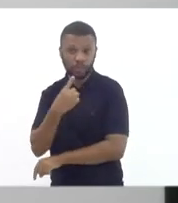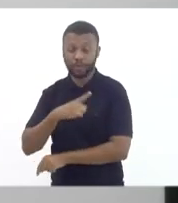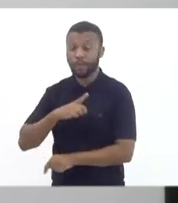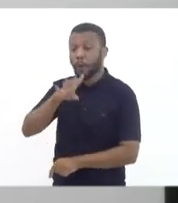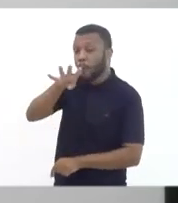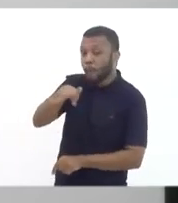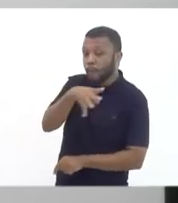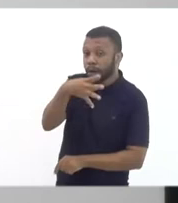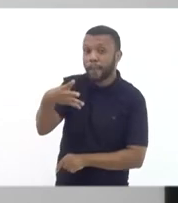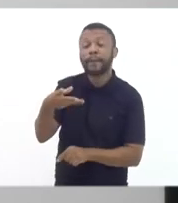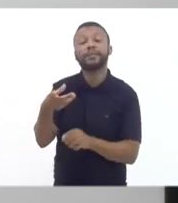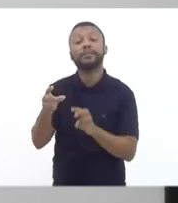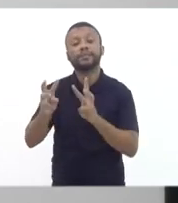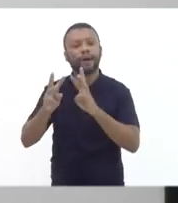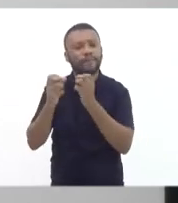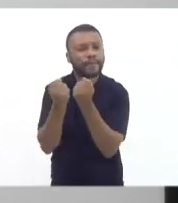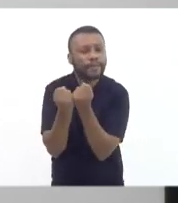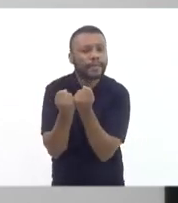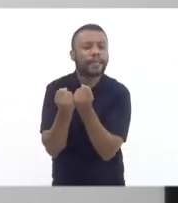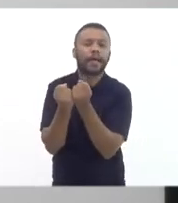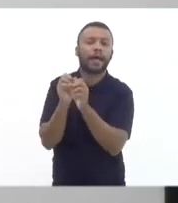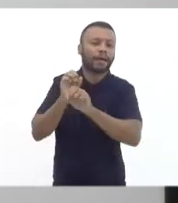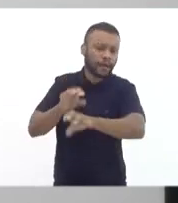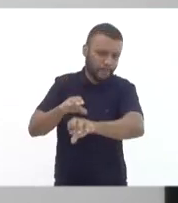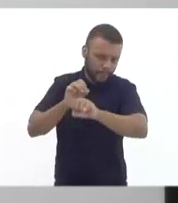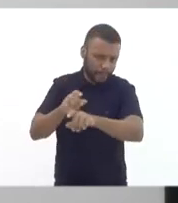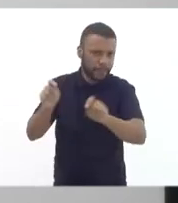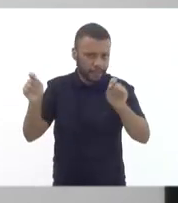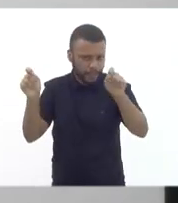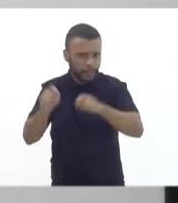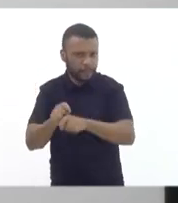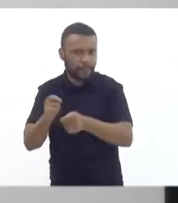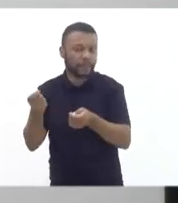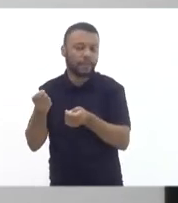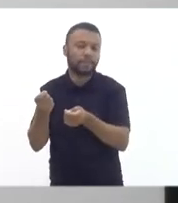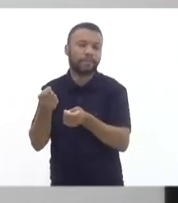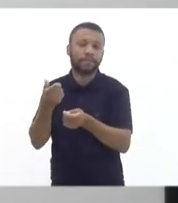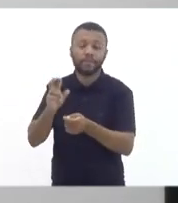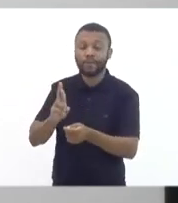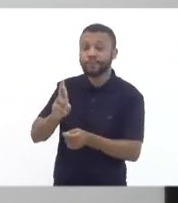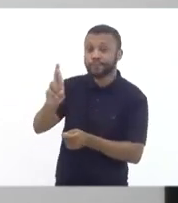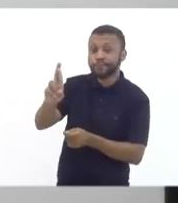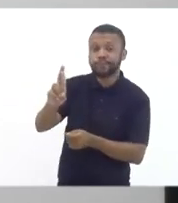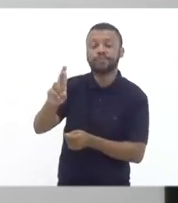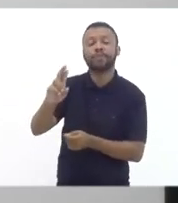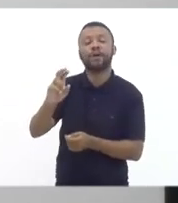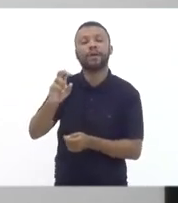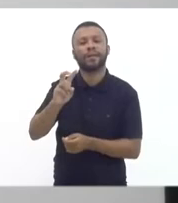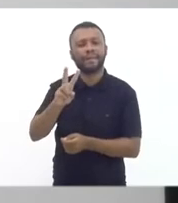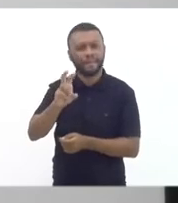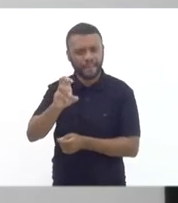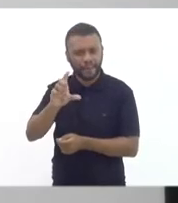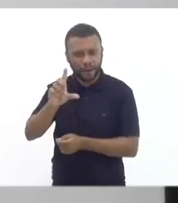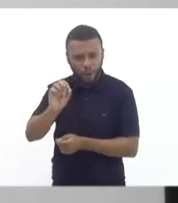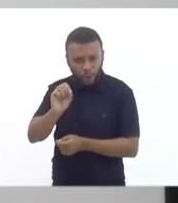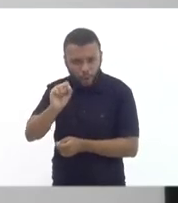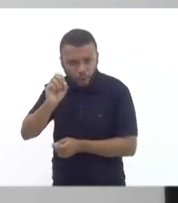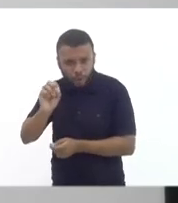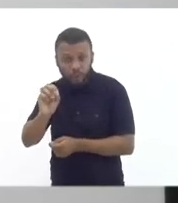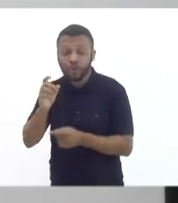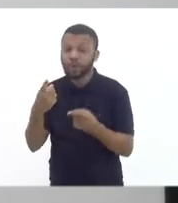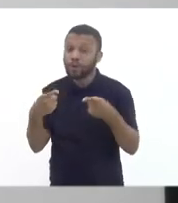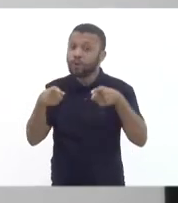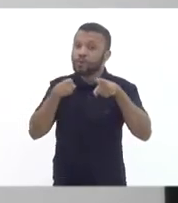foi coordenado pelo Dr. Reinaldo Veloso, da Comissão de Proteção e Defesa Animal da OAB, junto com a